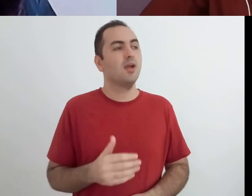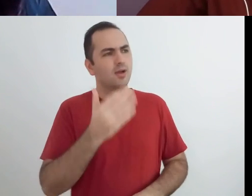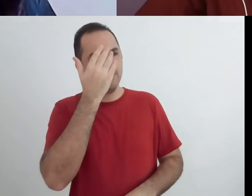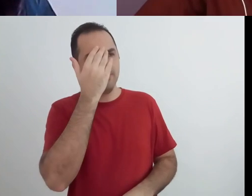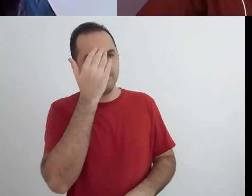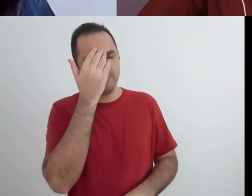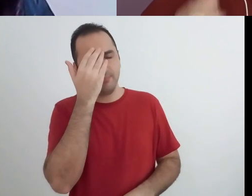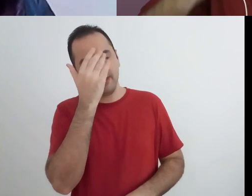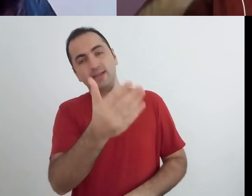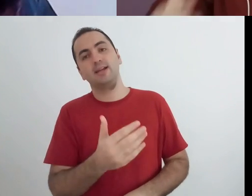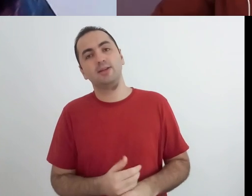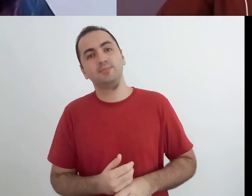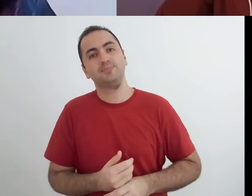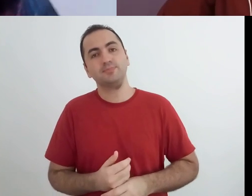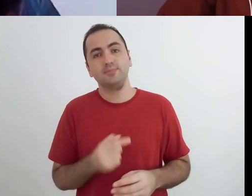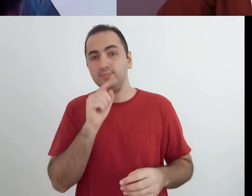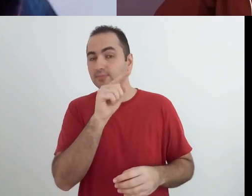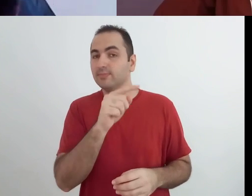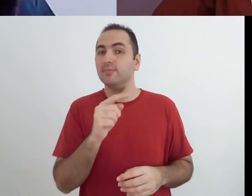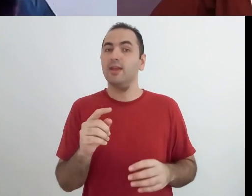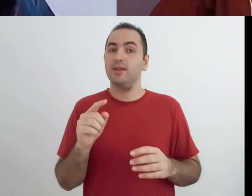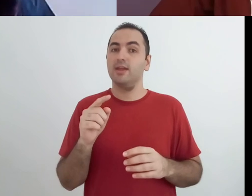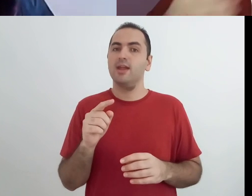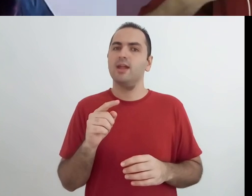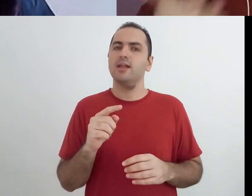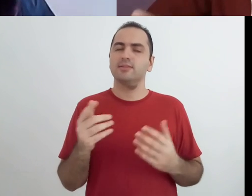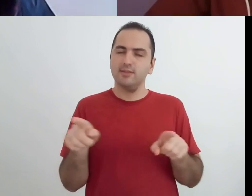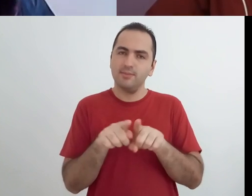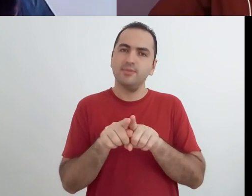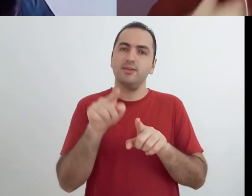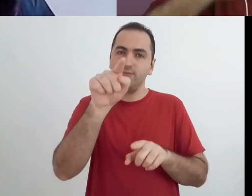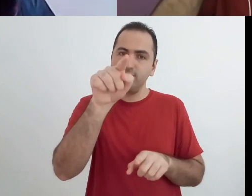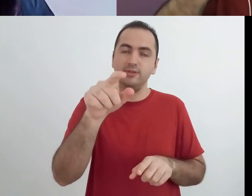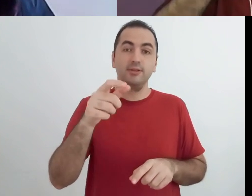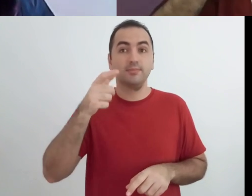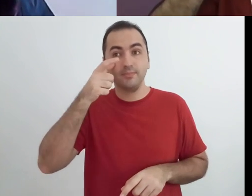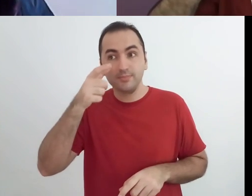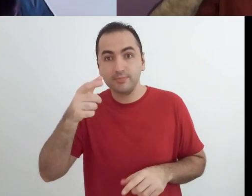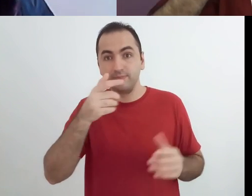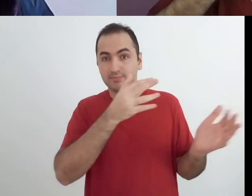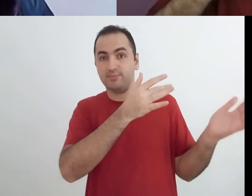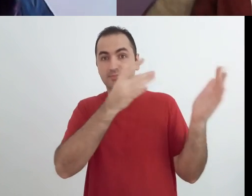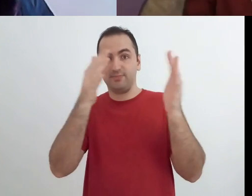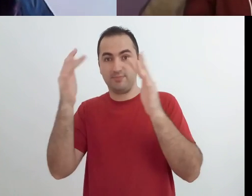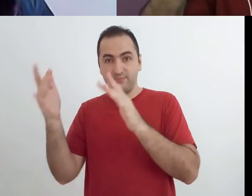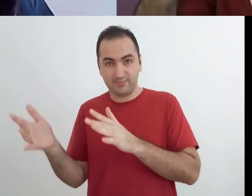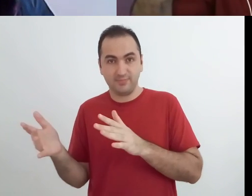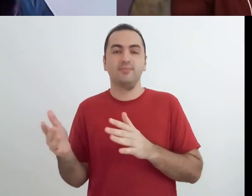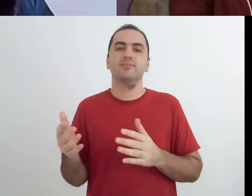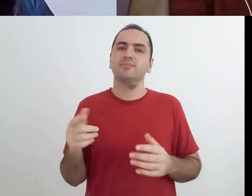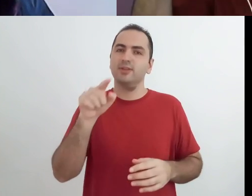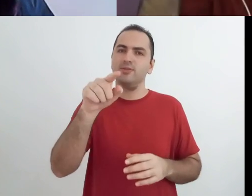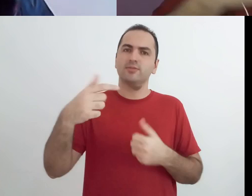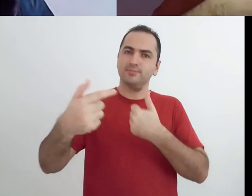pela participação e agradeço também as pessoas que assistiram até aqui. Se você gostou desse vídeo, clica lá no gostei, se inscreve